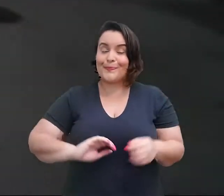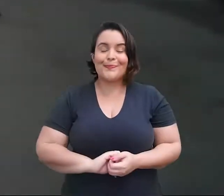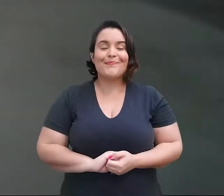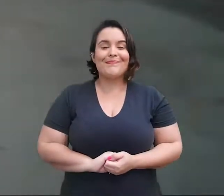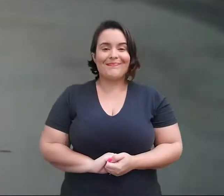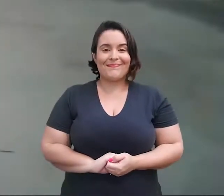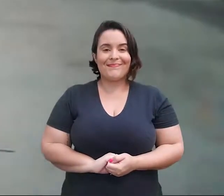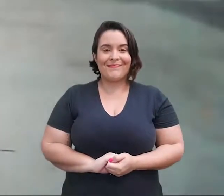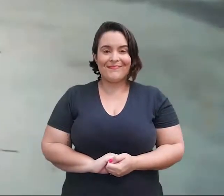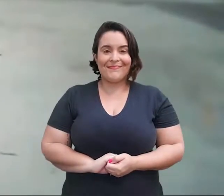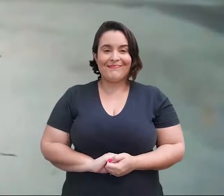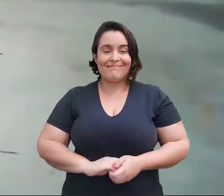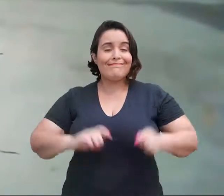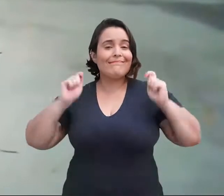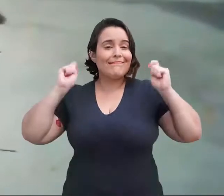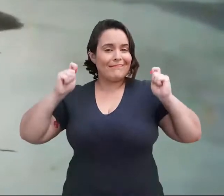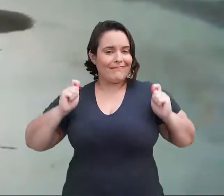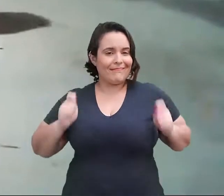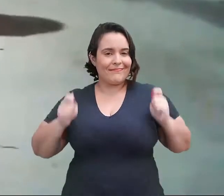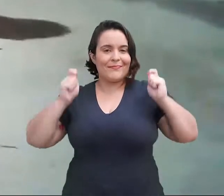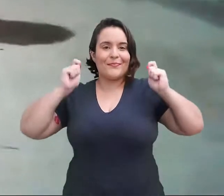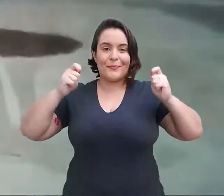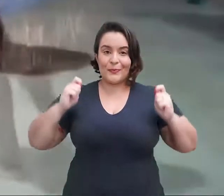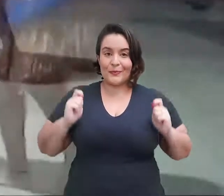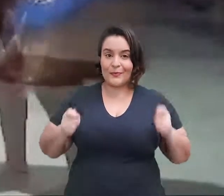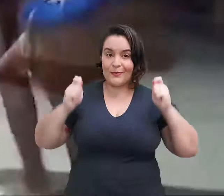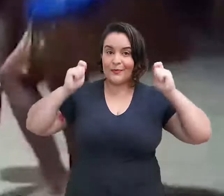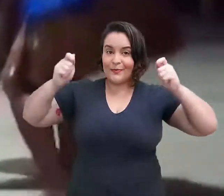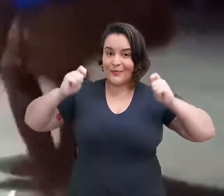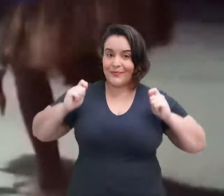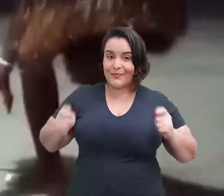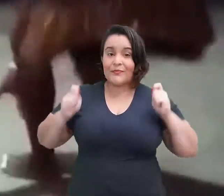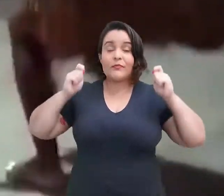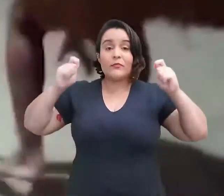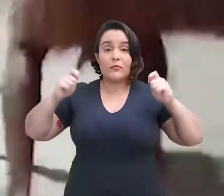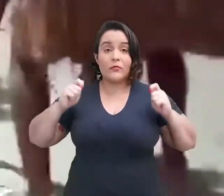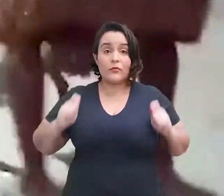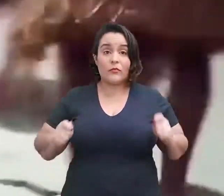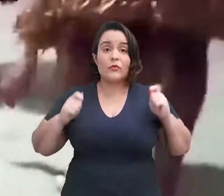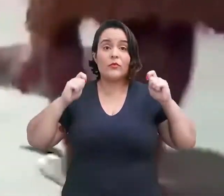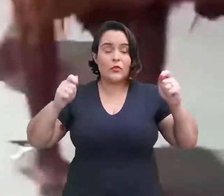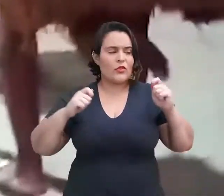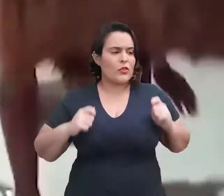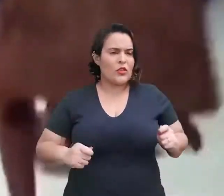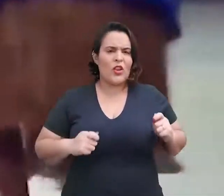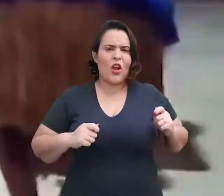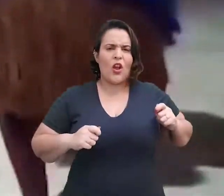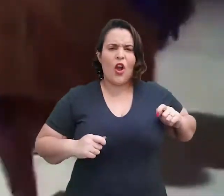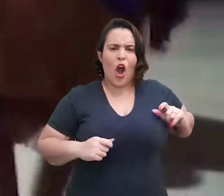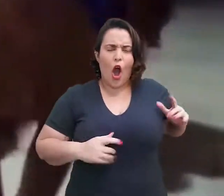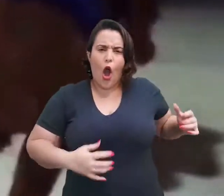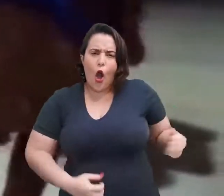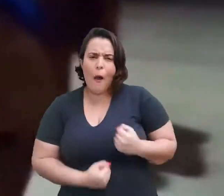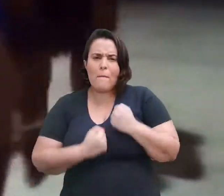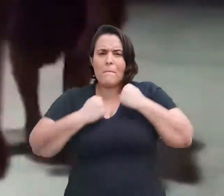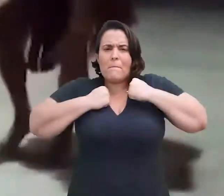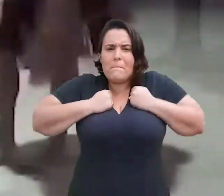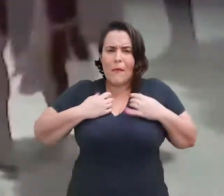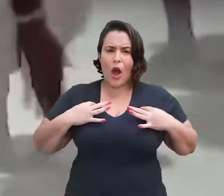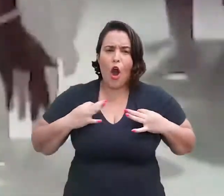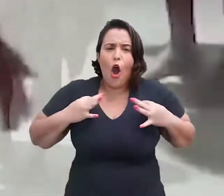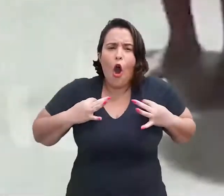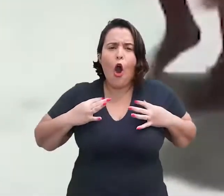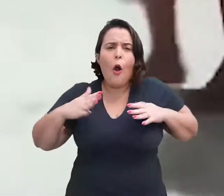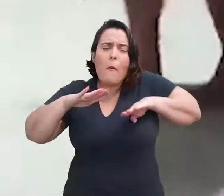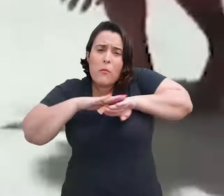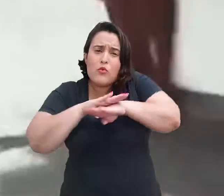silhuetas em movimento. Duas indígenas frente a frente, de pé e arqueadas para baixo, dançam em círculos. Surrupiaram as cobertas, as vestes, as